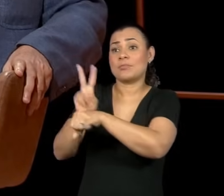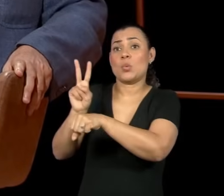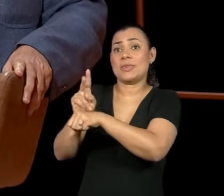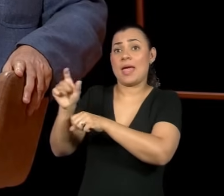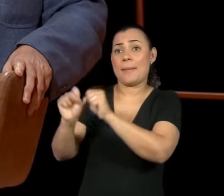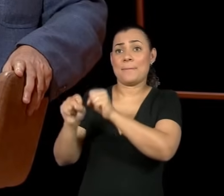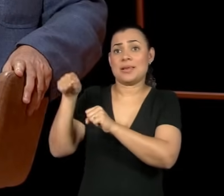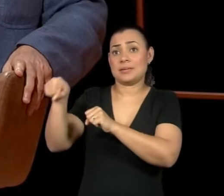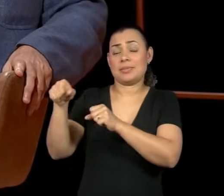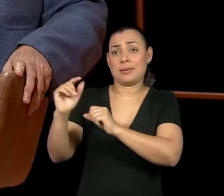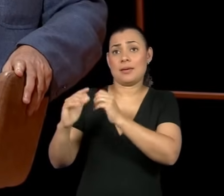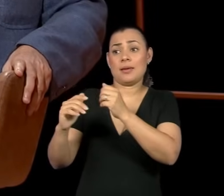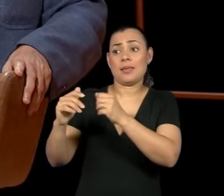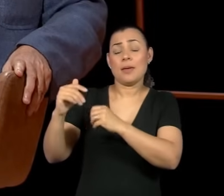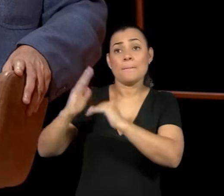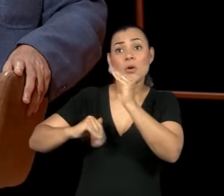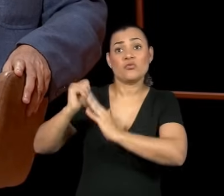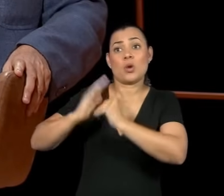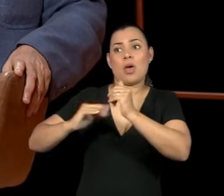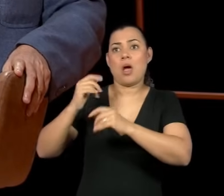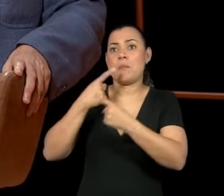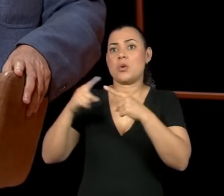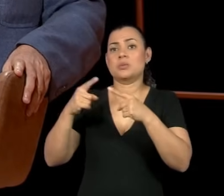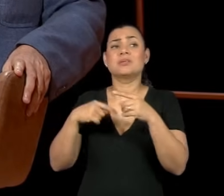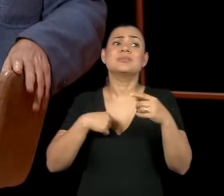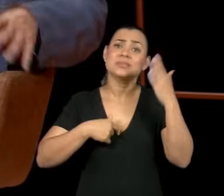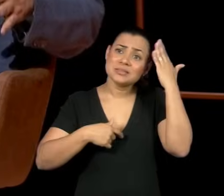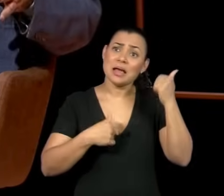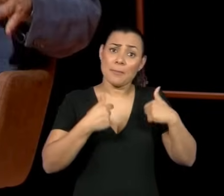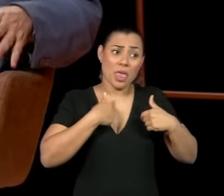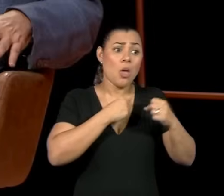Maynard, você sabe que eu estou trabalhando com o Roberto Carlos, fazendo o